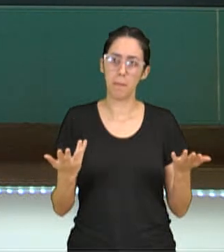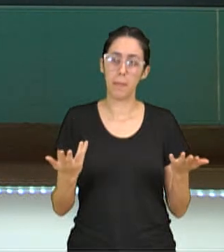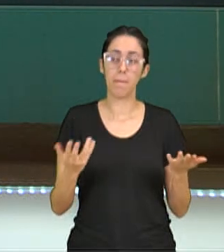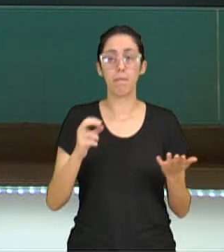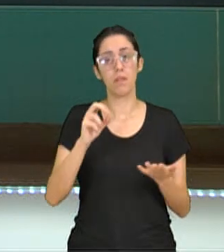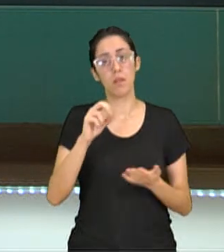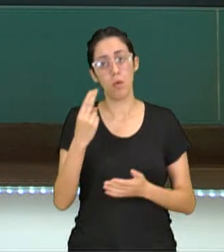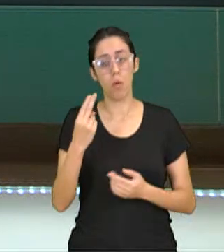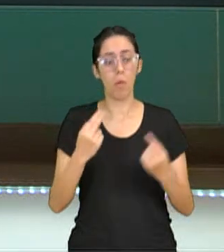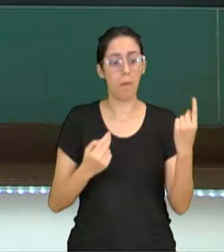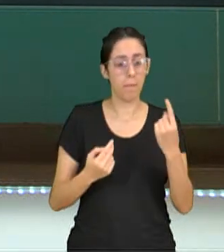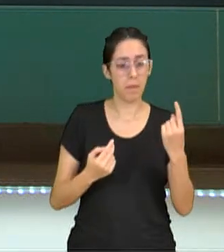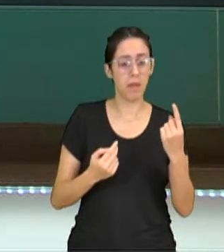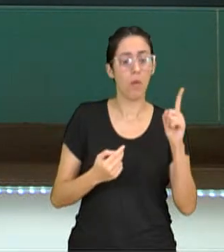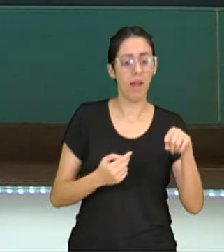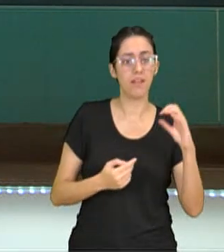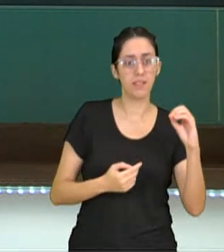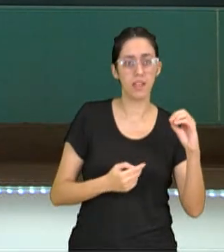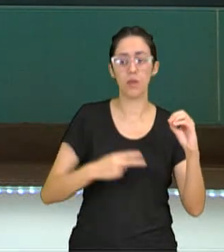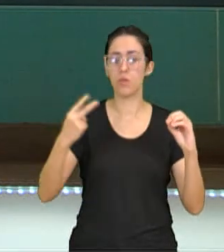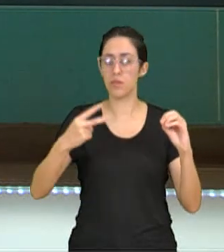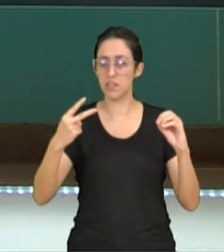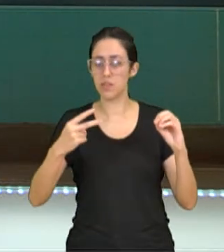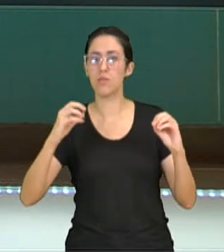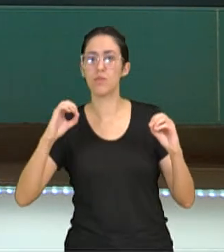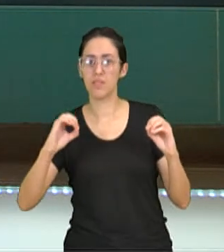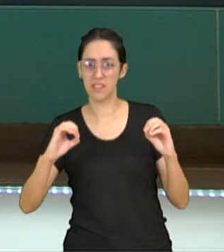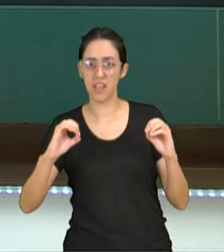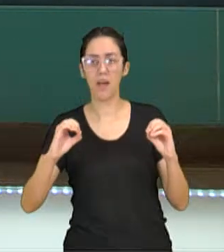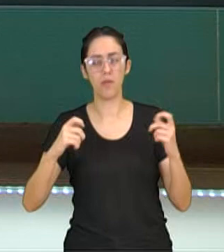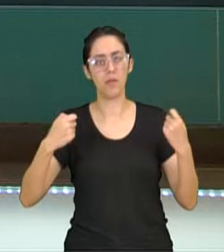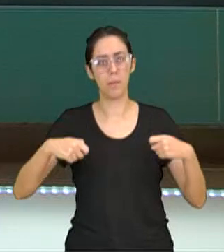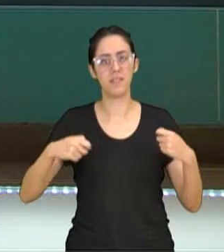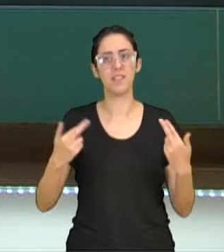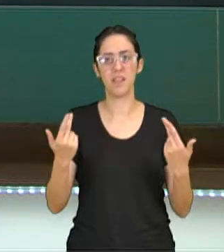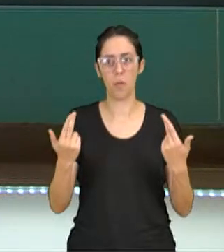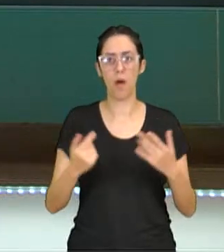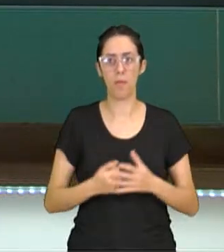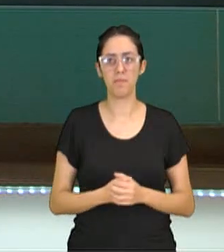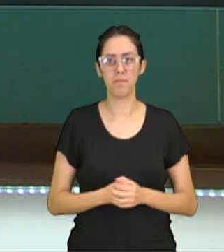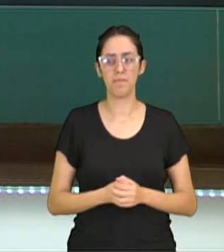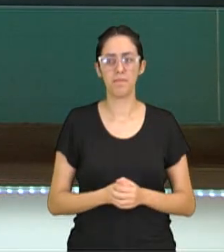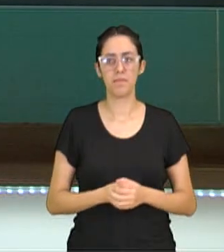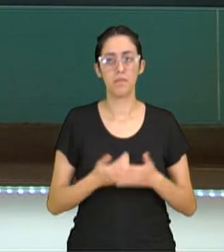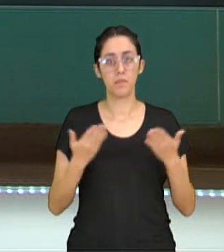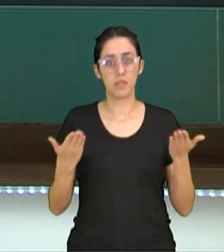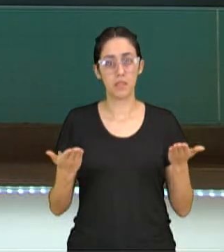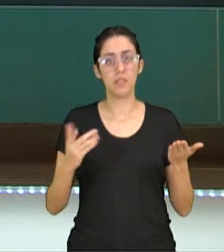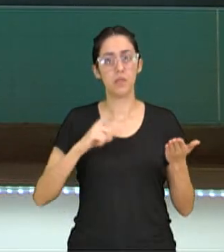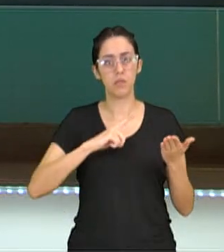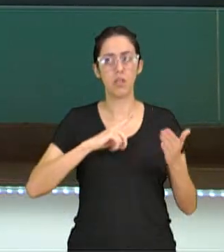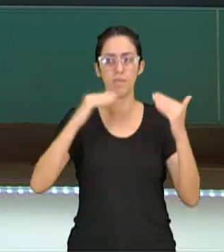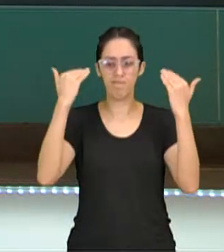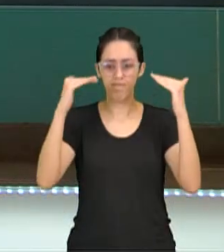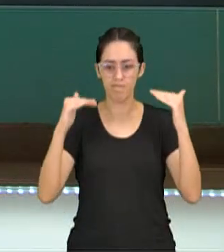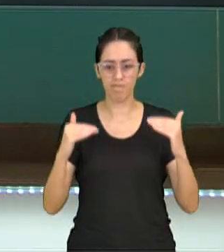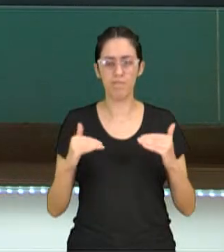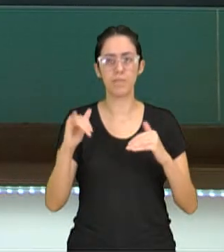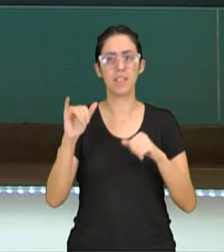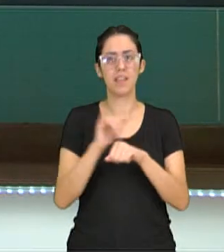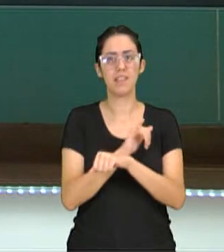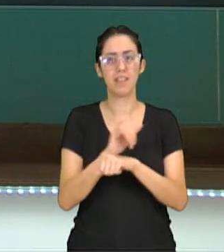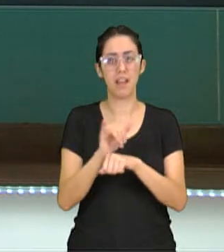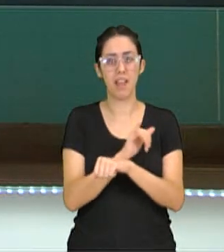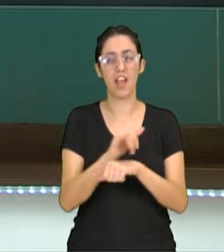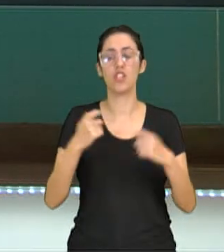Ou o primeiro é igual a zero, ou o segundo também é igual a zero, ok? Então, você tem que ter toda essa estratégia aí definida na